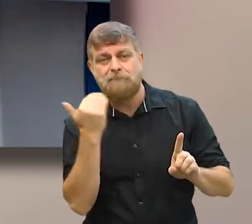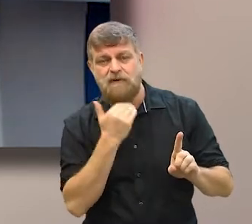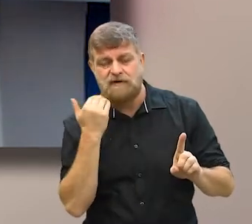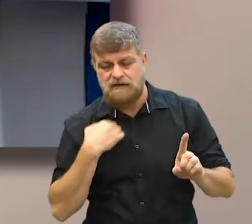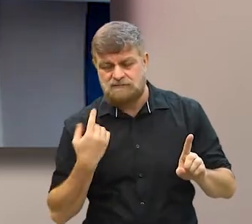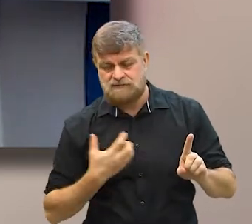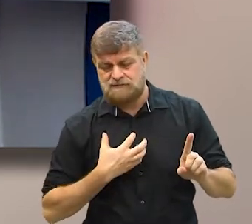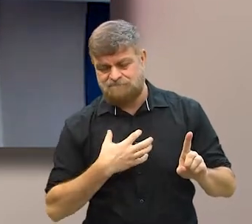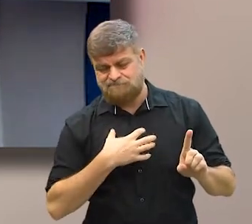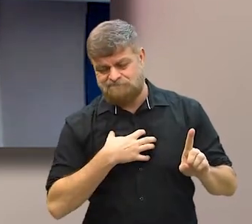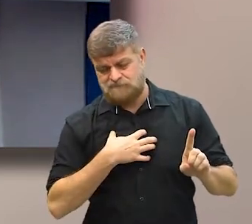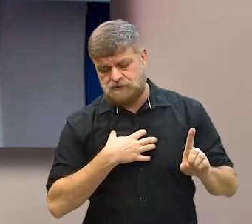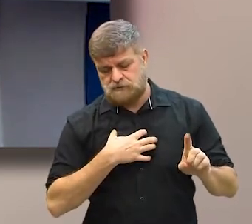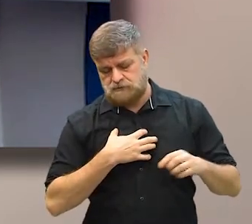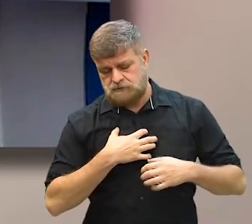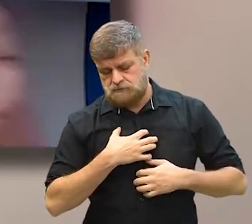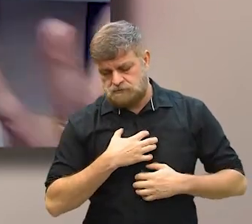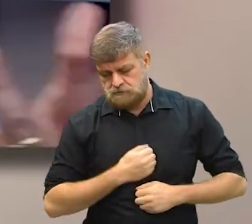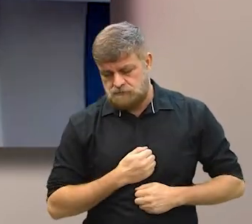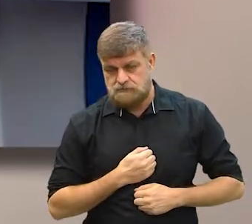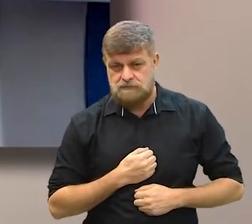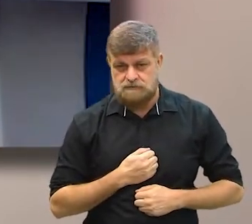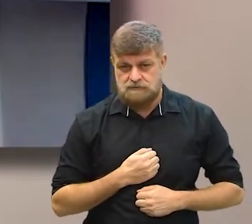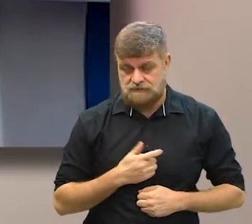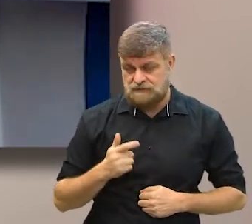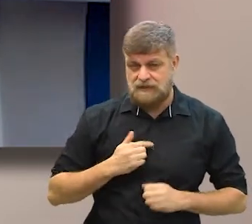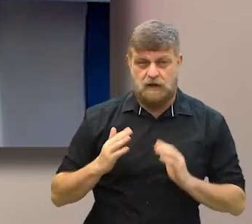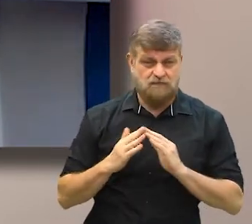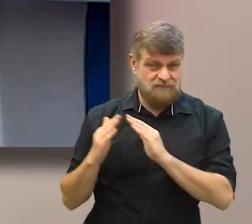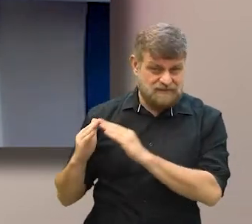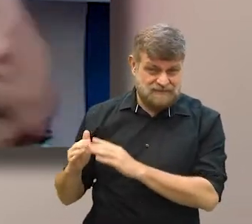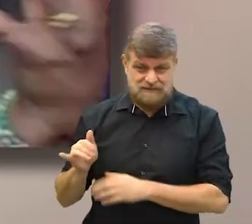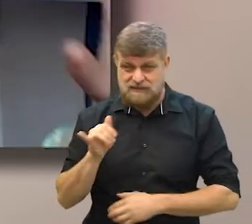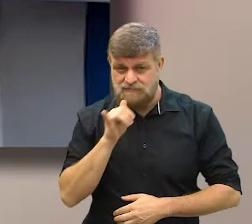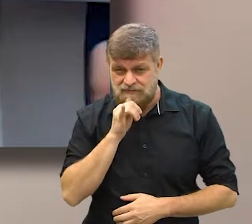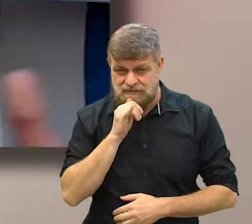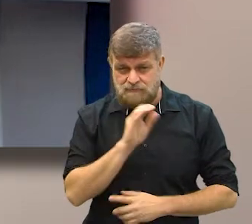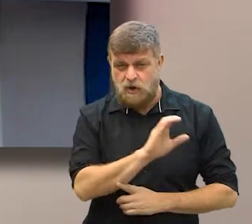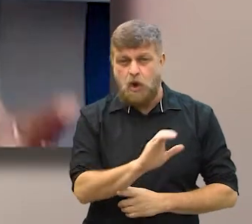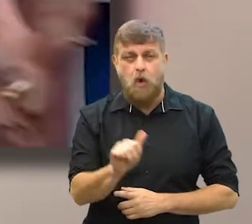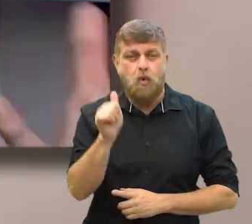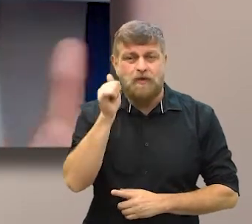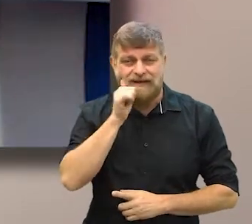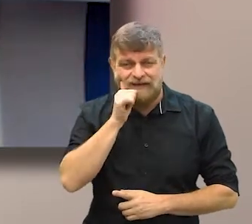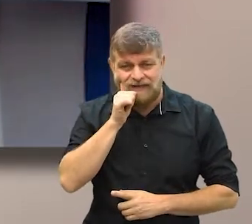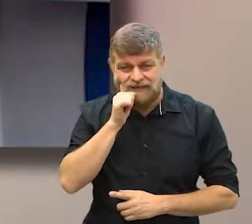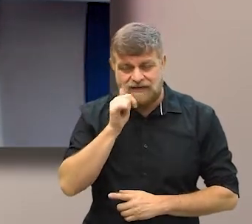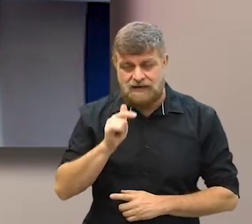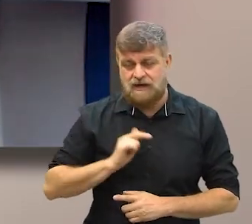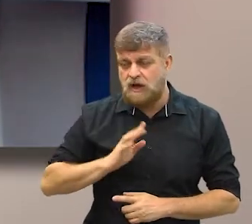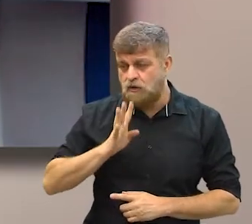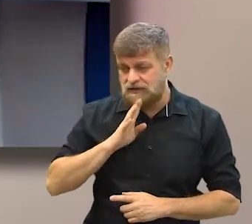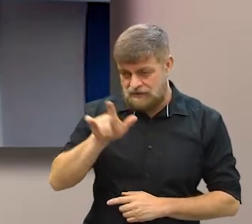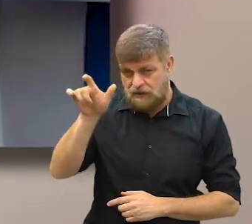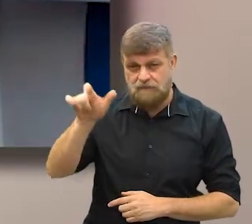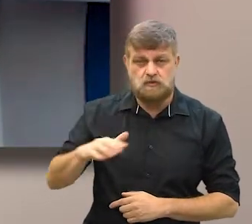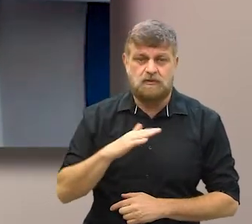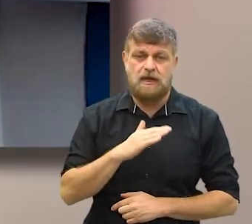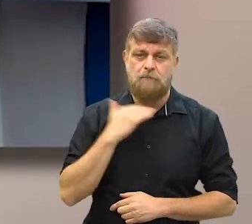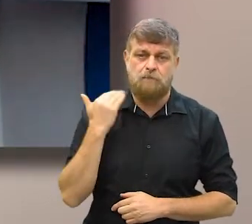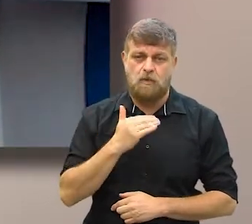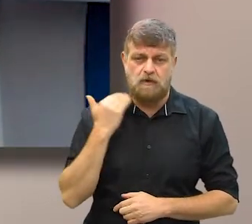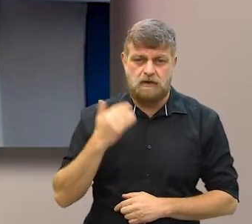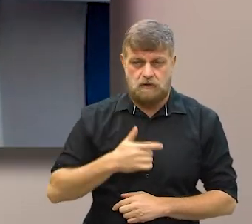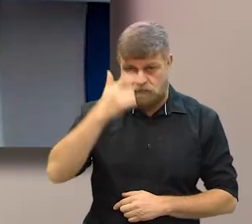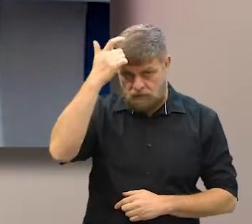família conhece à sua volta, seja o vizinho, a sua cunhada, alguém que perdeu. Eu não